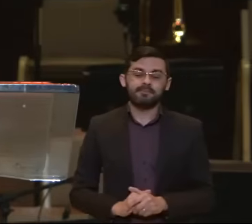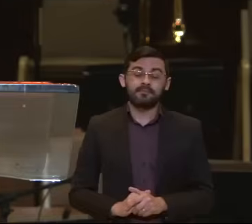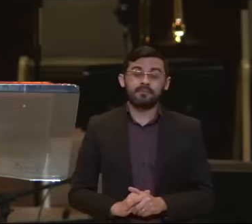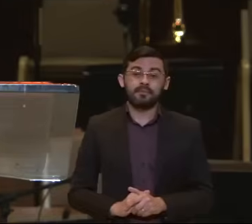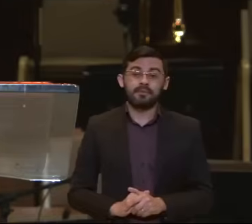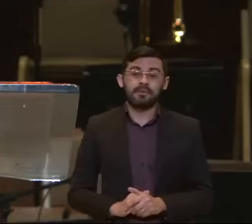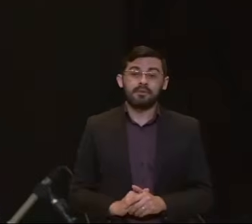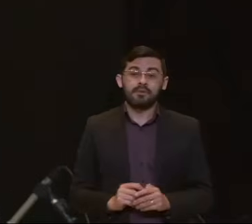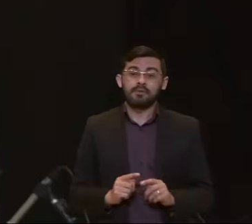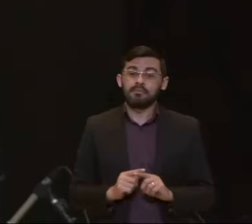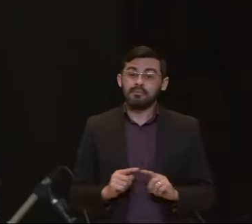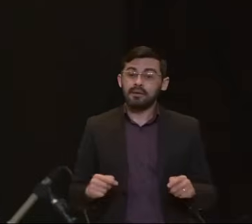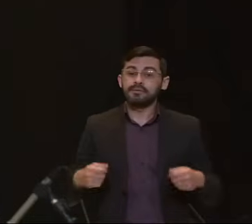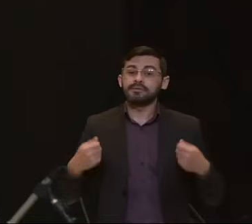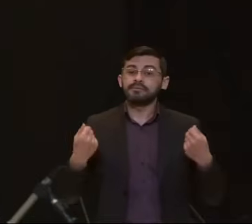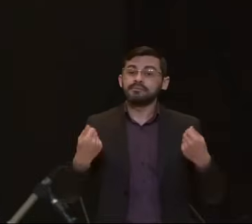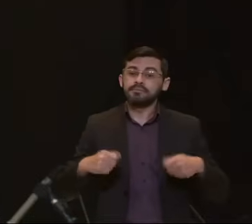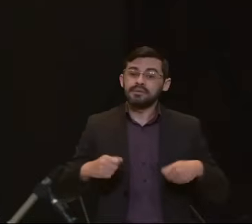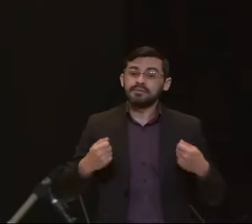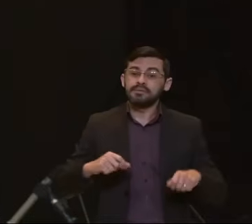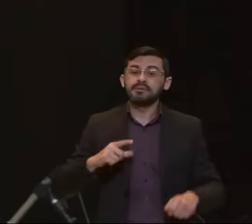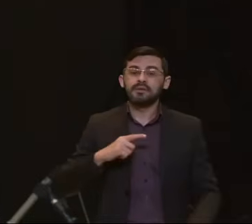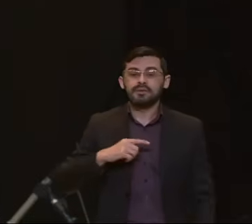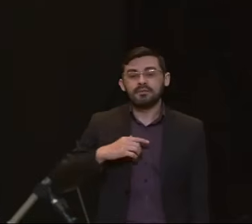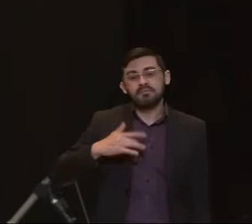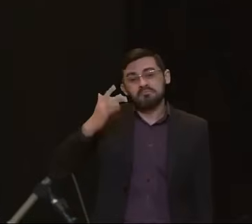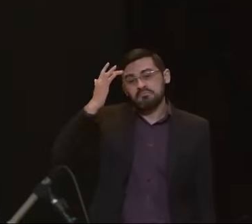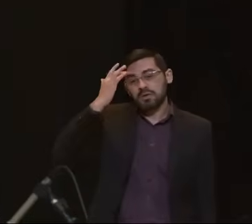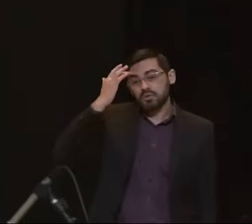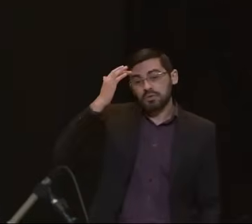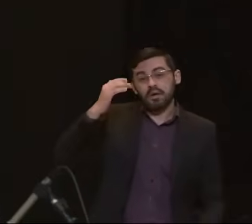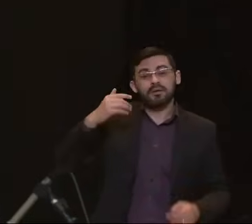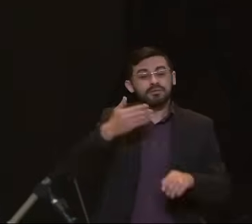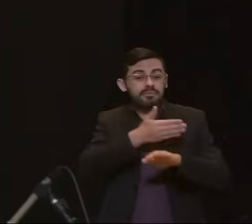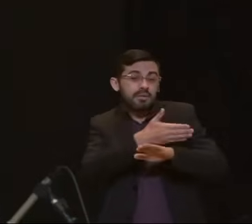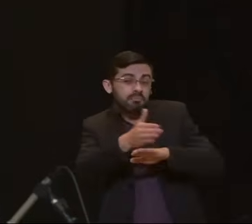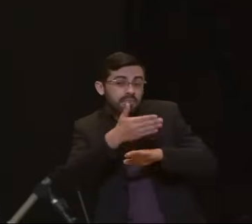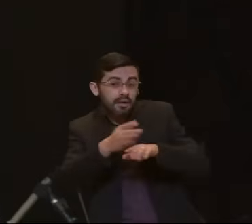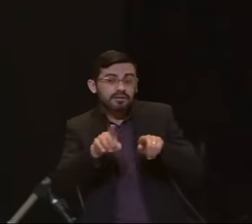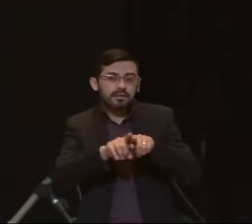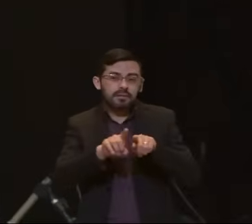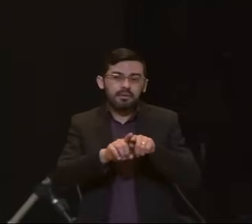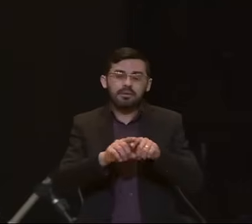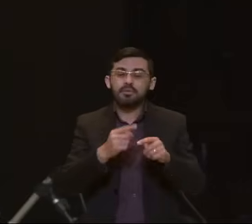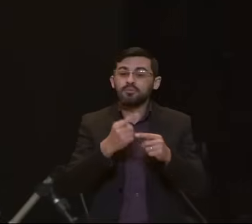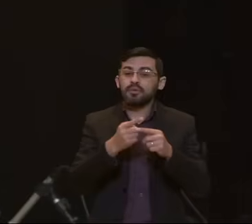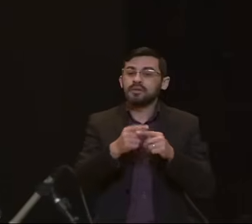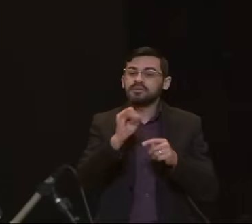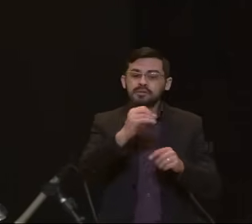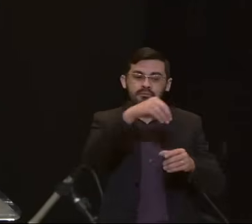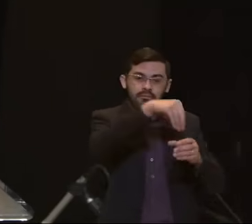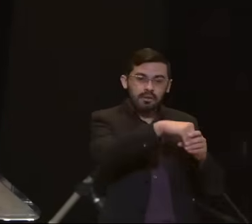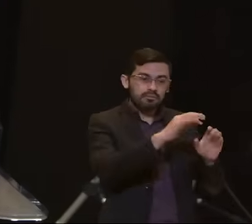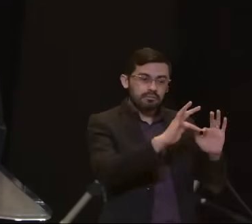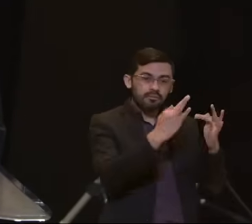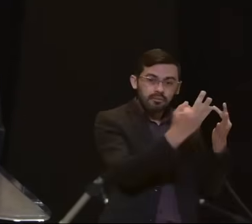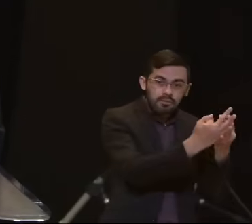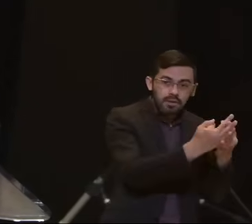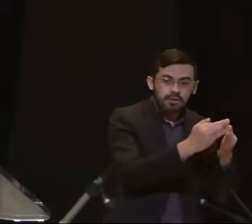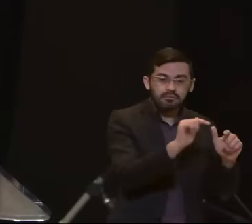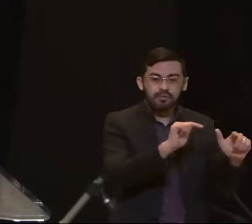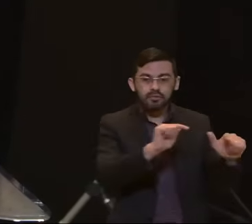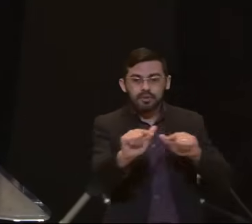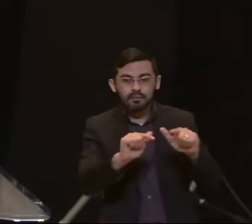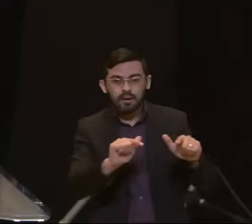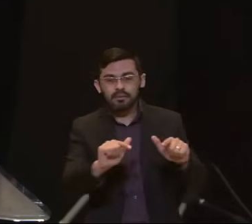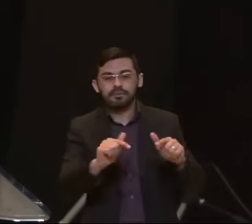Mas isso tem que ter maturidade, fruto. Senão a gente vai ser assim em casa, no trabalho, porque o que a